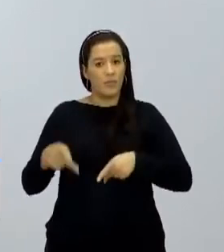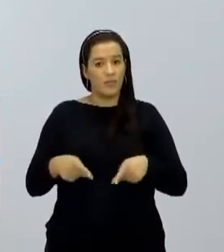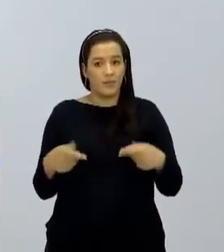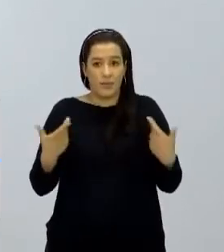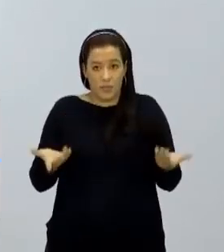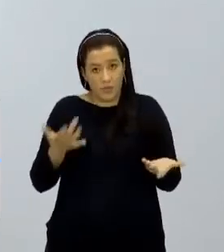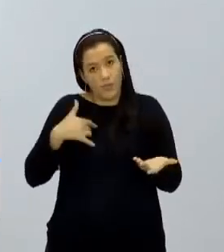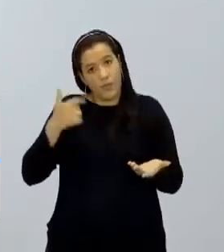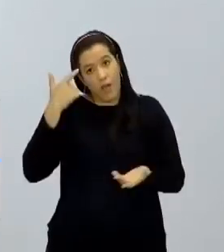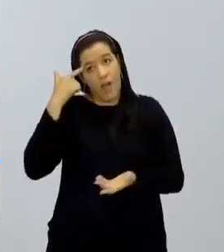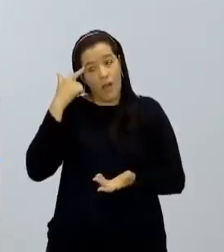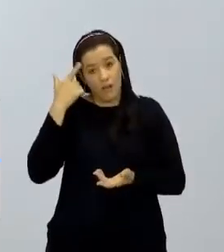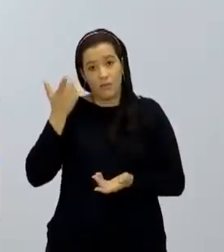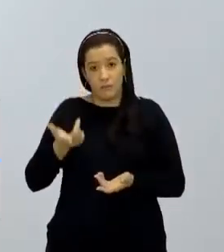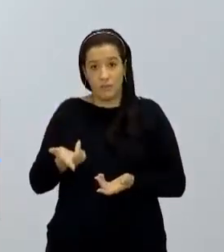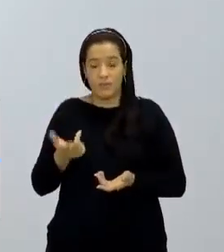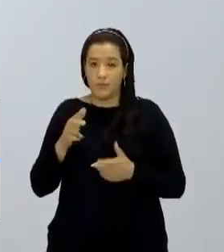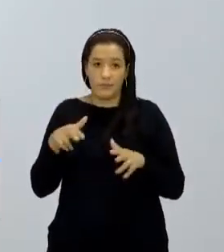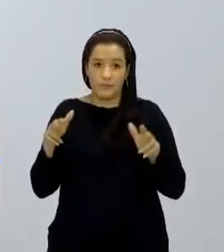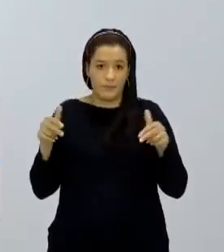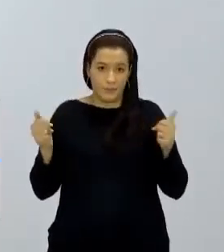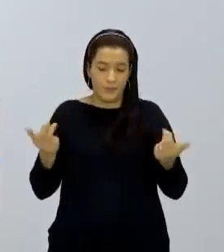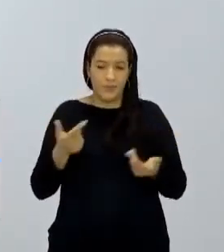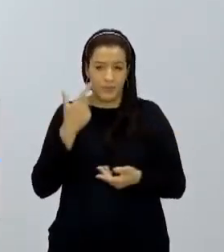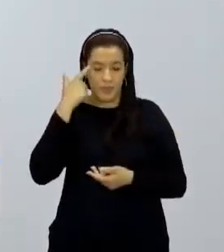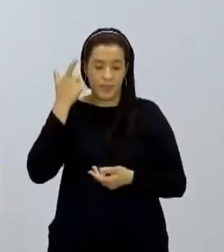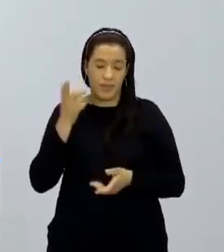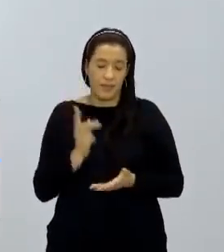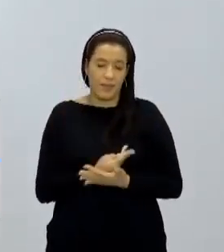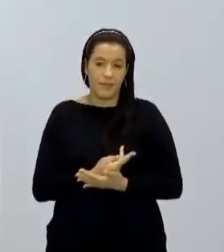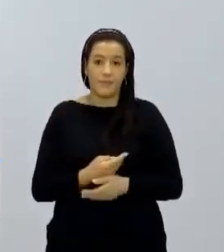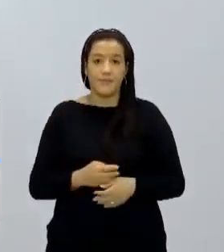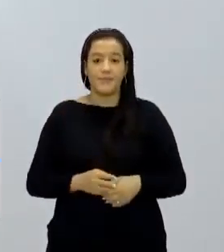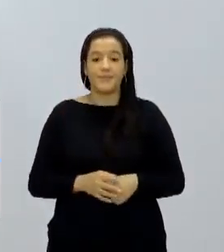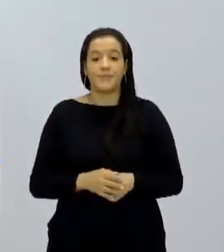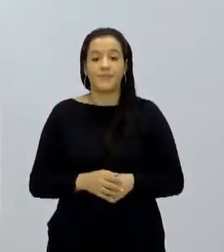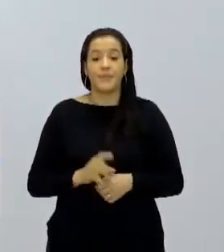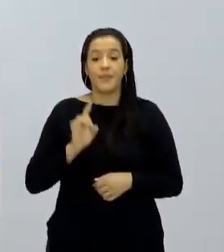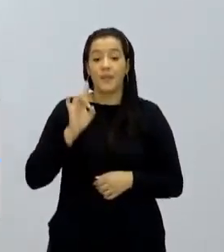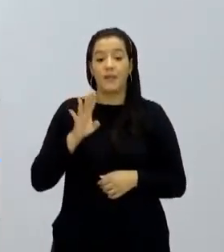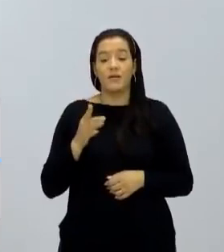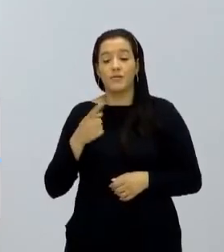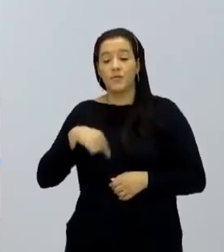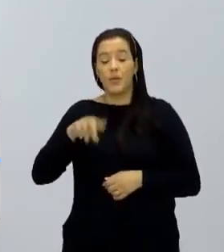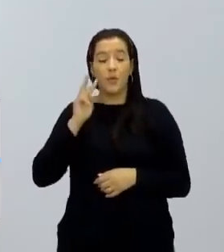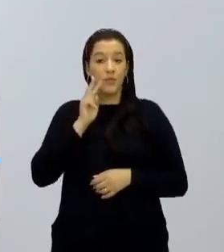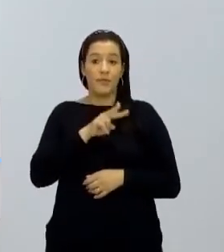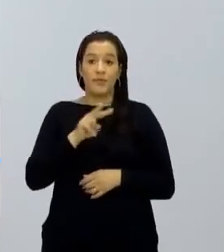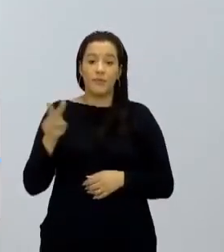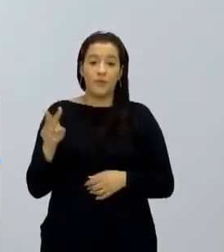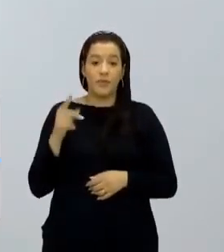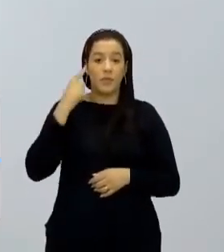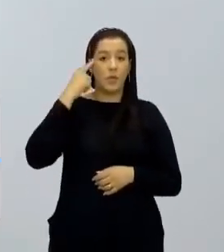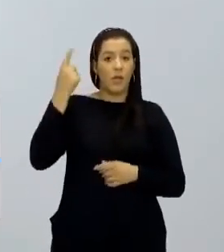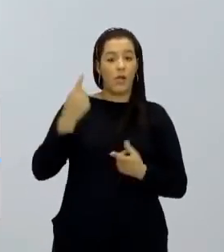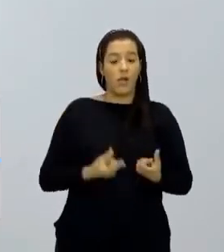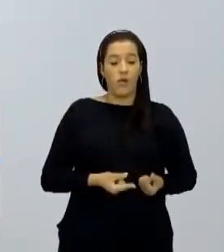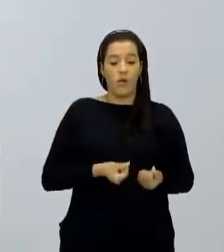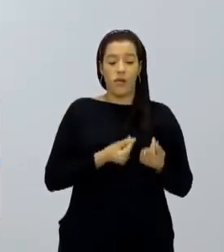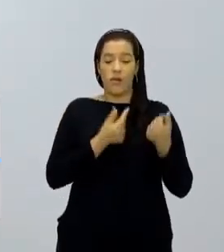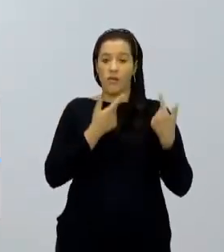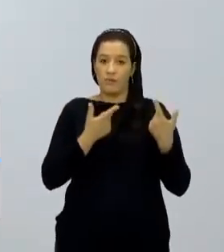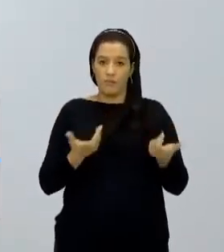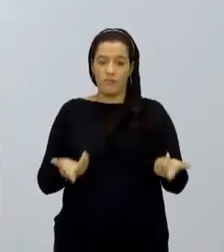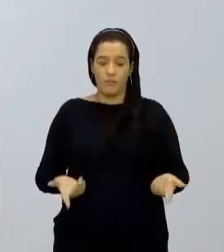eu particularmente, pessoalmente, acho um absurdo pensar dessa forma, né? É só mesmo visando lucro para alguém, e isso está ficando cada vez